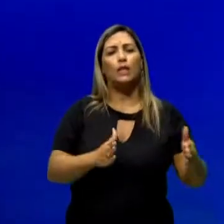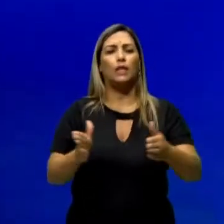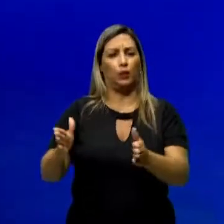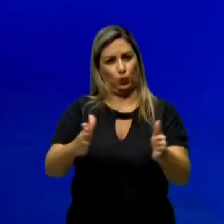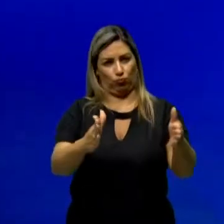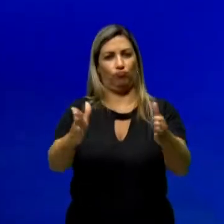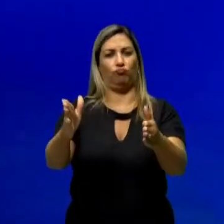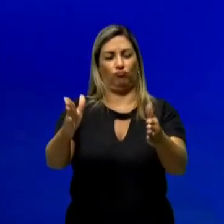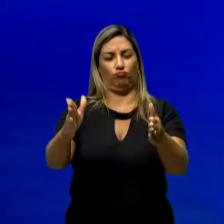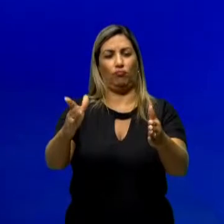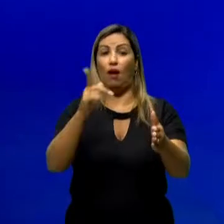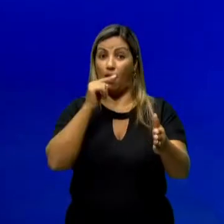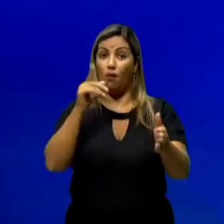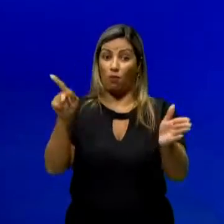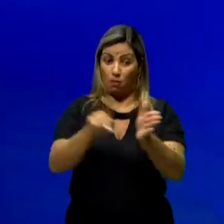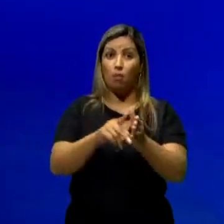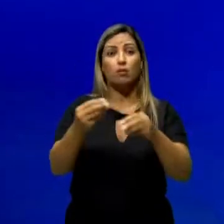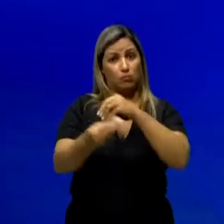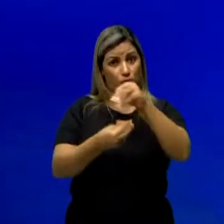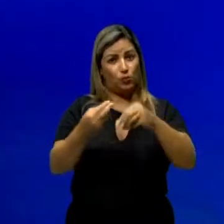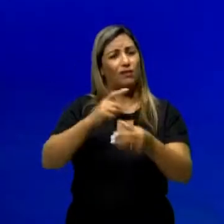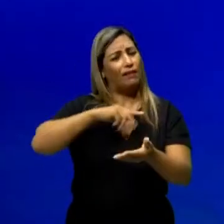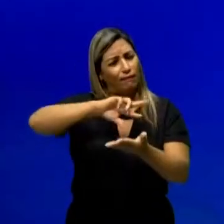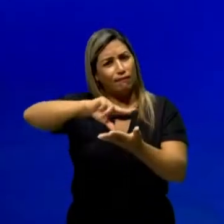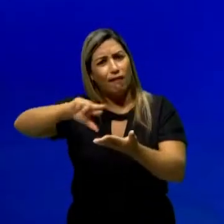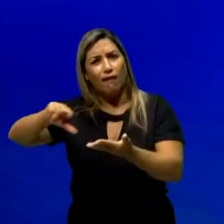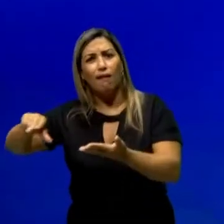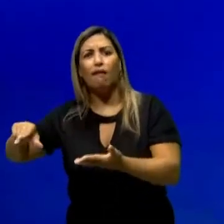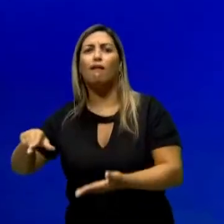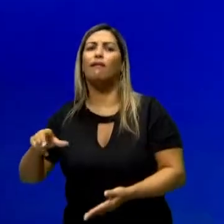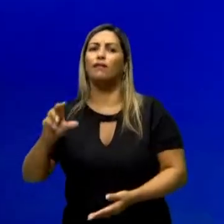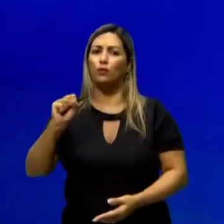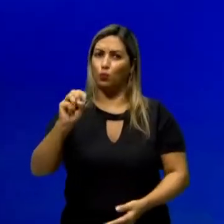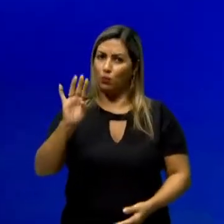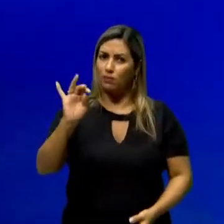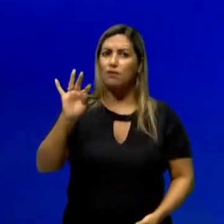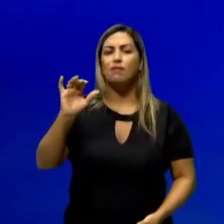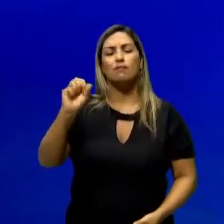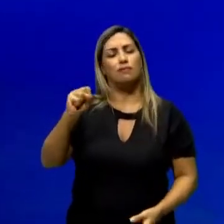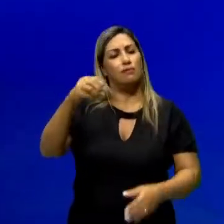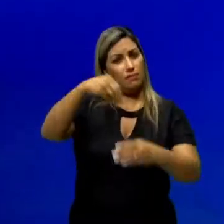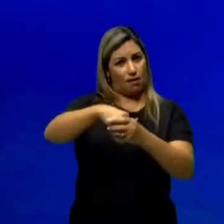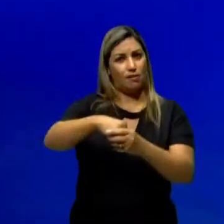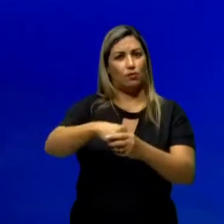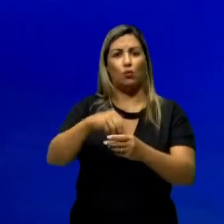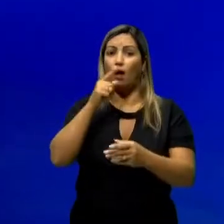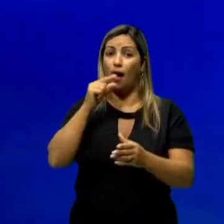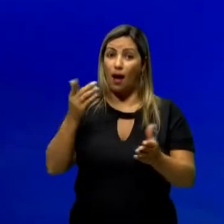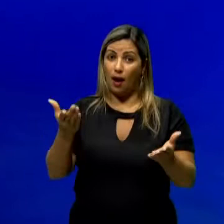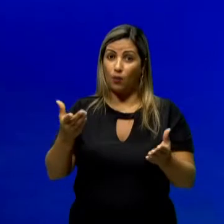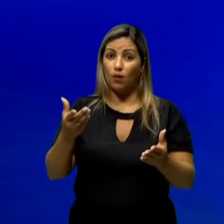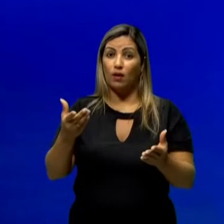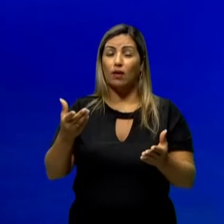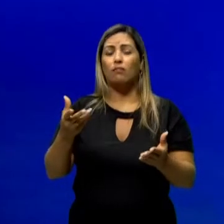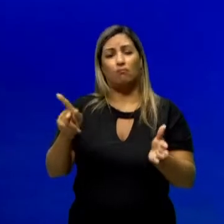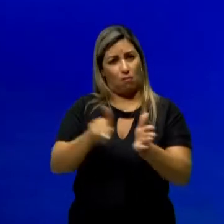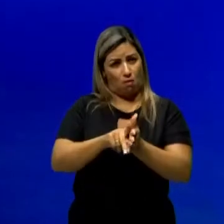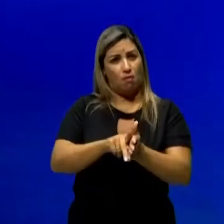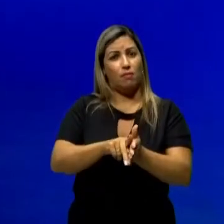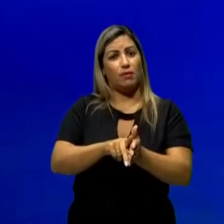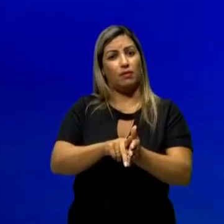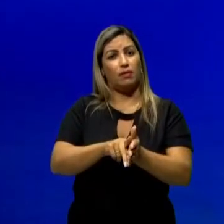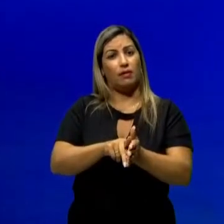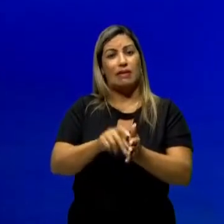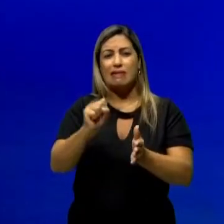ela pode ser considerada uma mistura, que ela tem várias substâncias a compondo, como, por exemplo, a água propriamente dita,